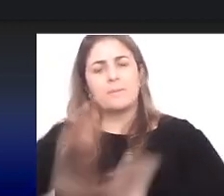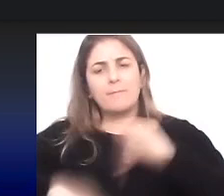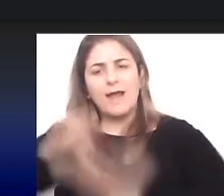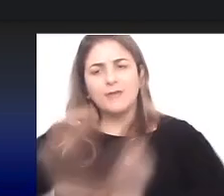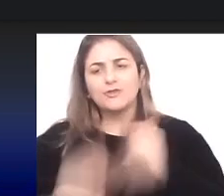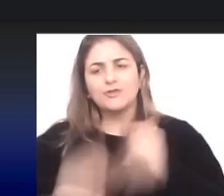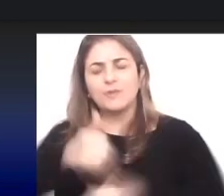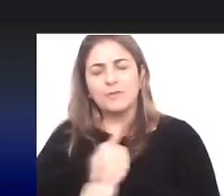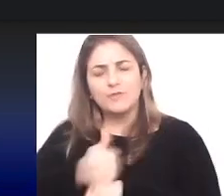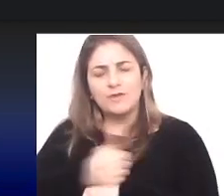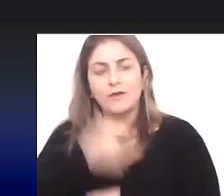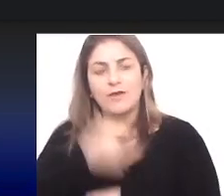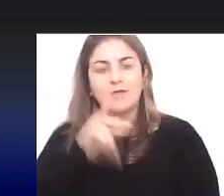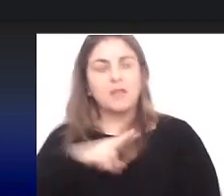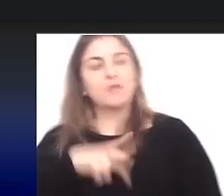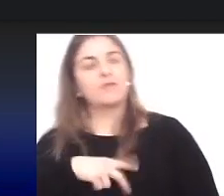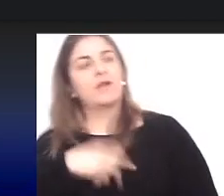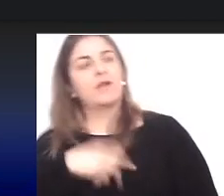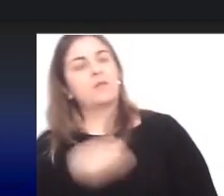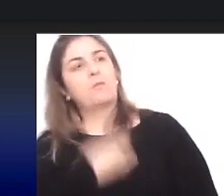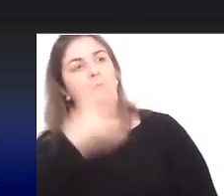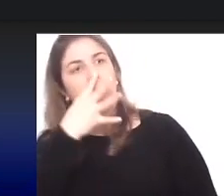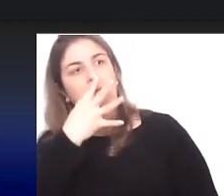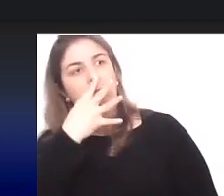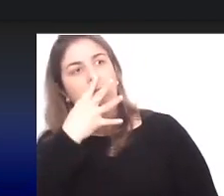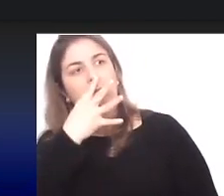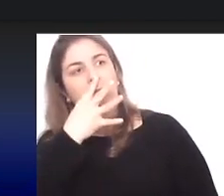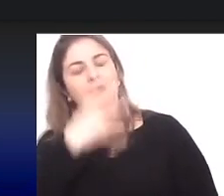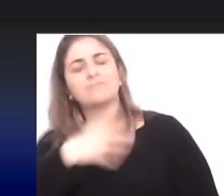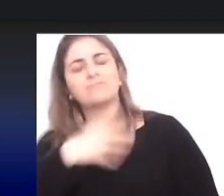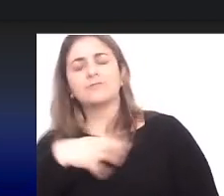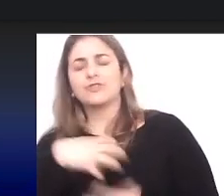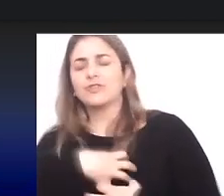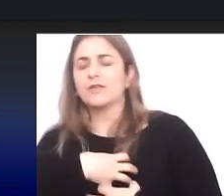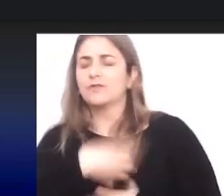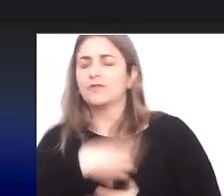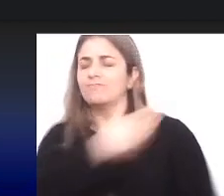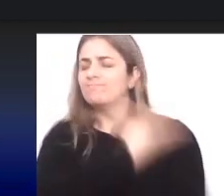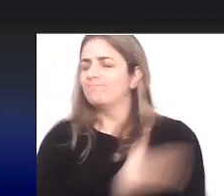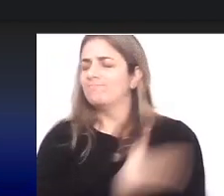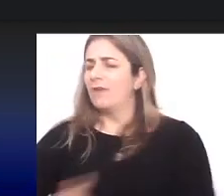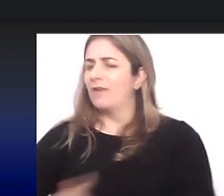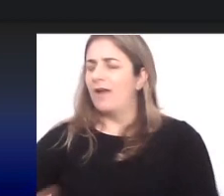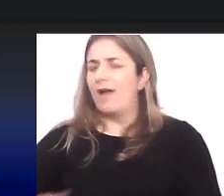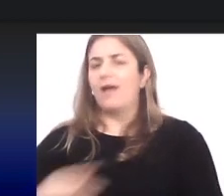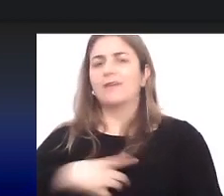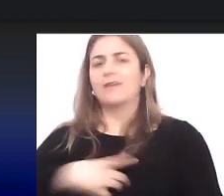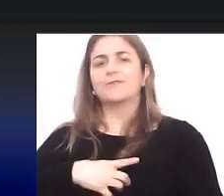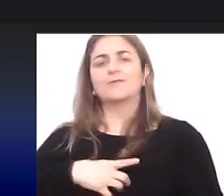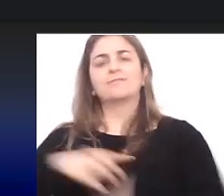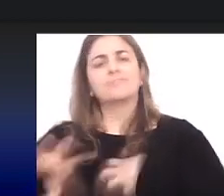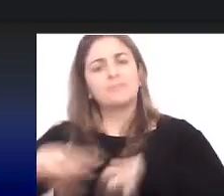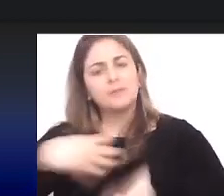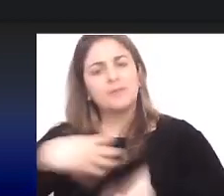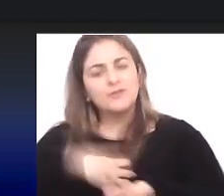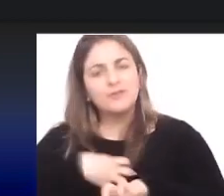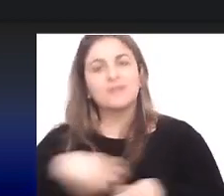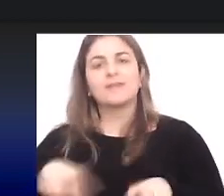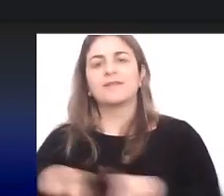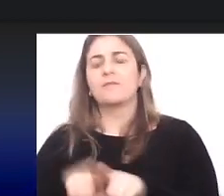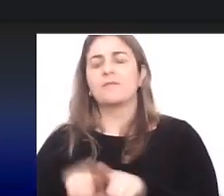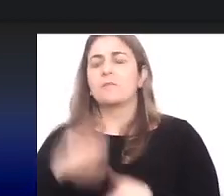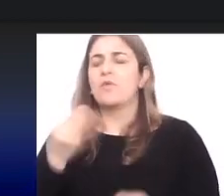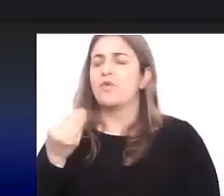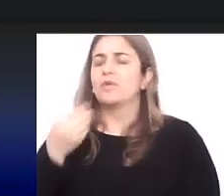pessoa educada, afável, mas de firme propósito, várias vezes dentro da ordem, quando